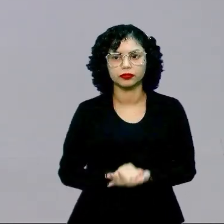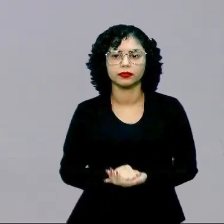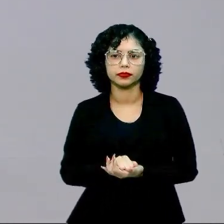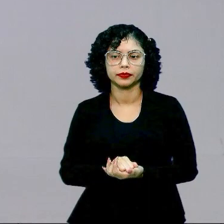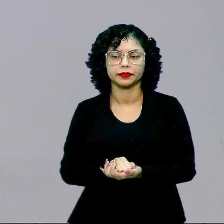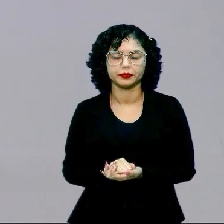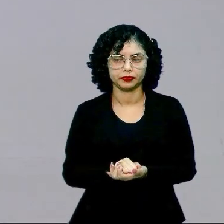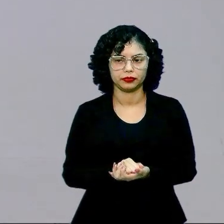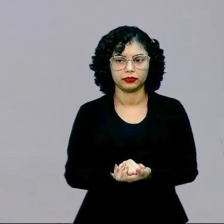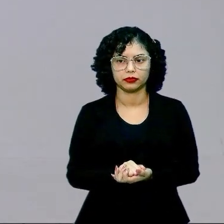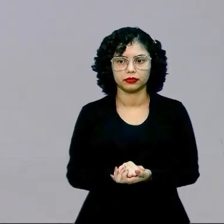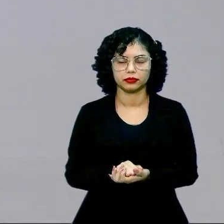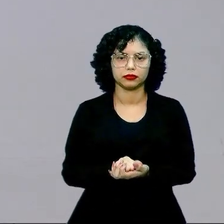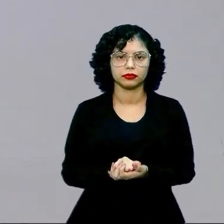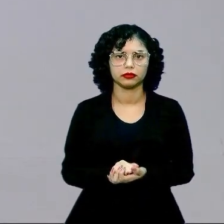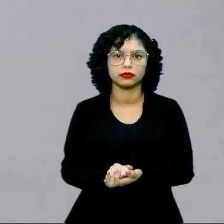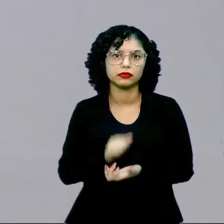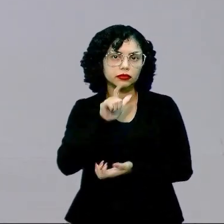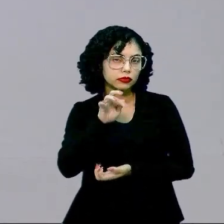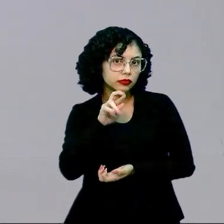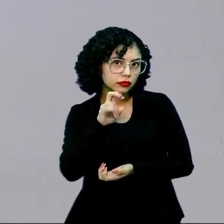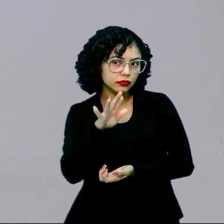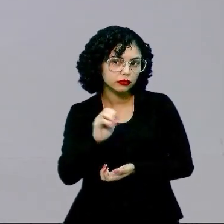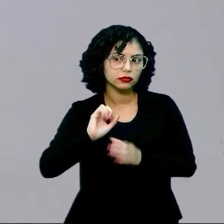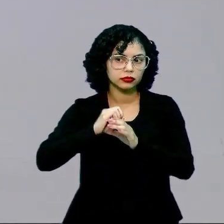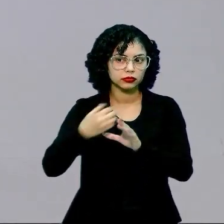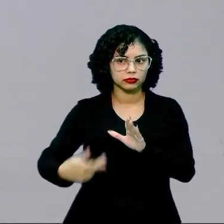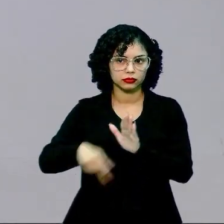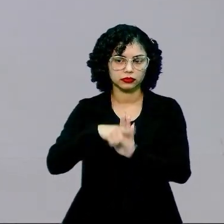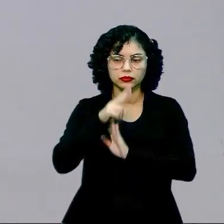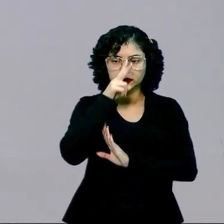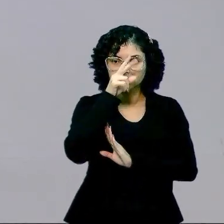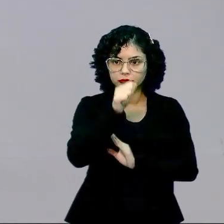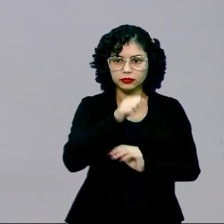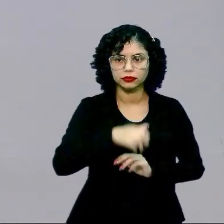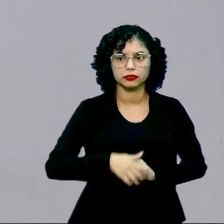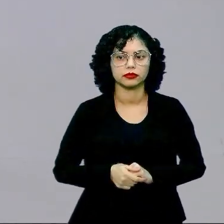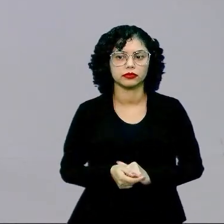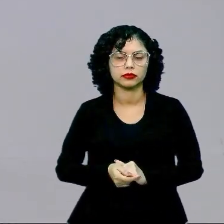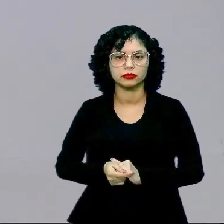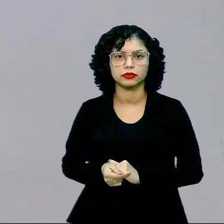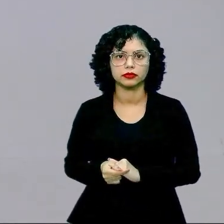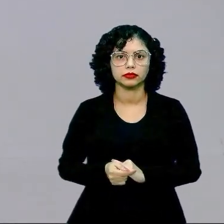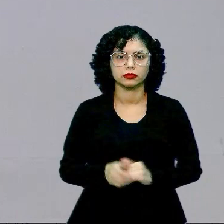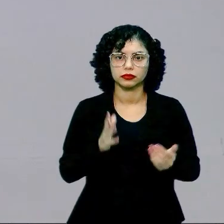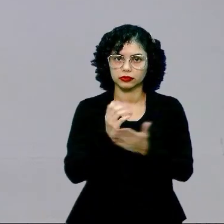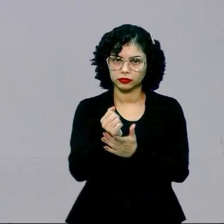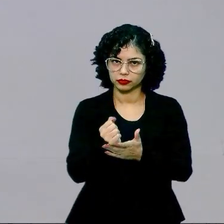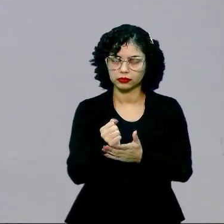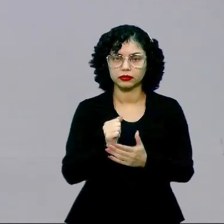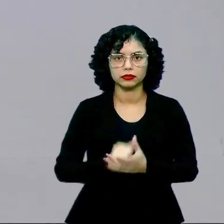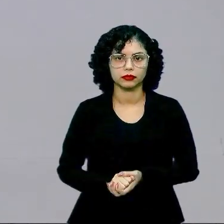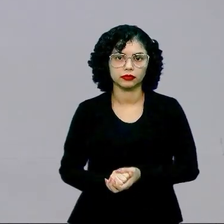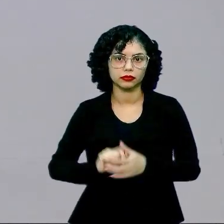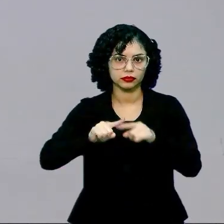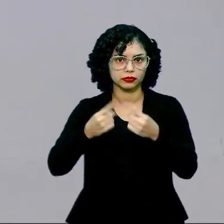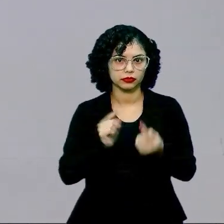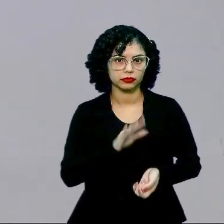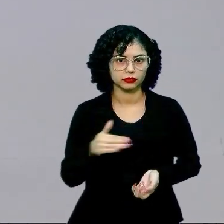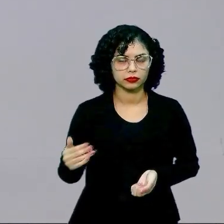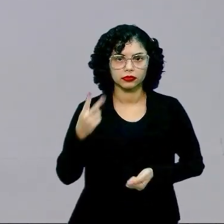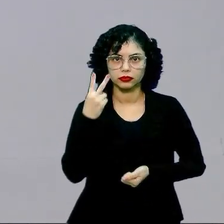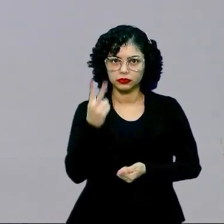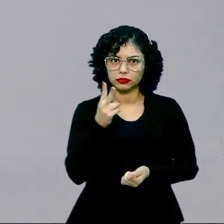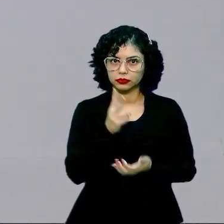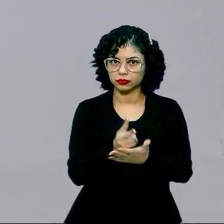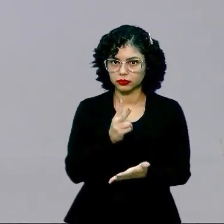Eles são halogênios, eles têm uma característica forte de capturar elétrons, mas como tem 2